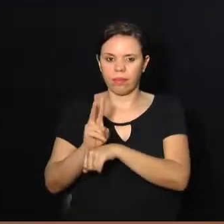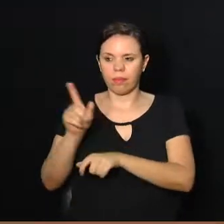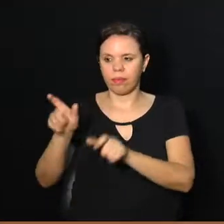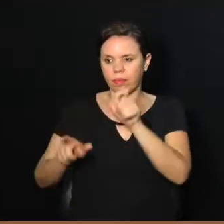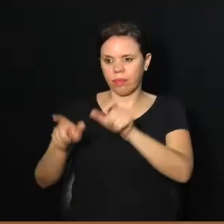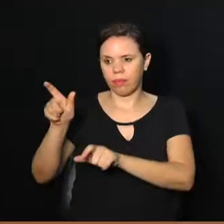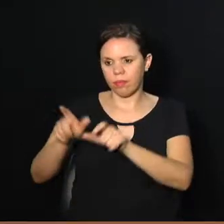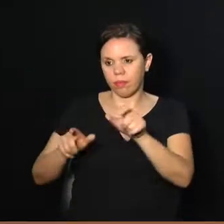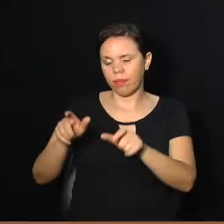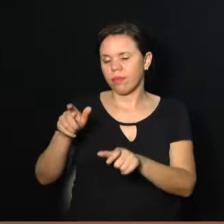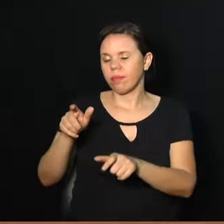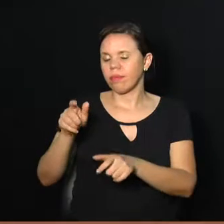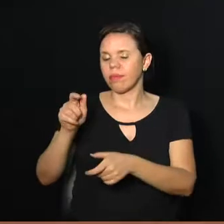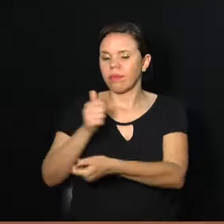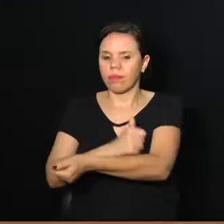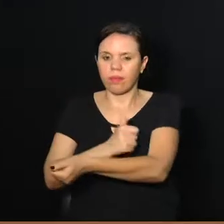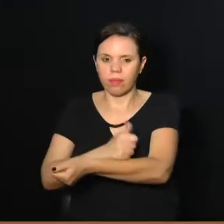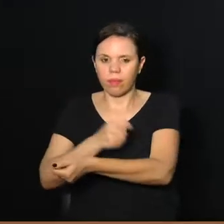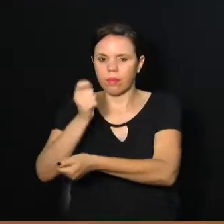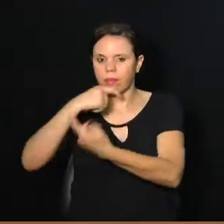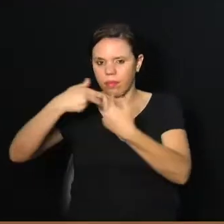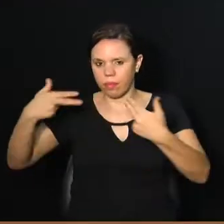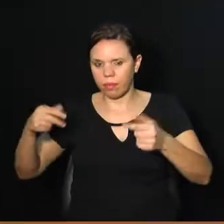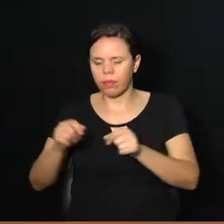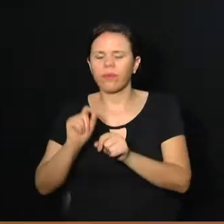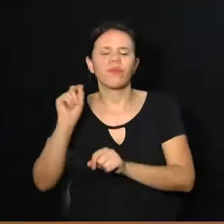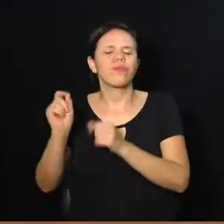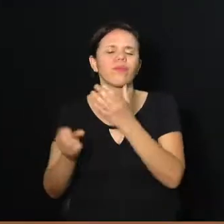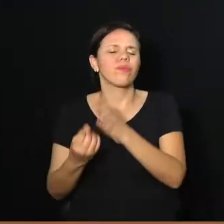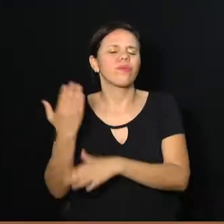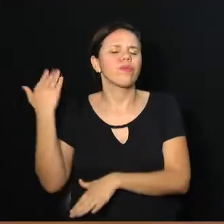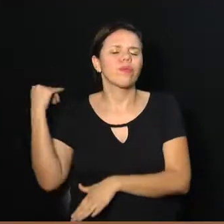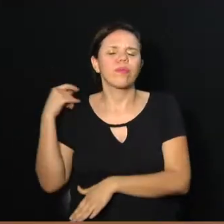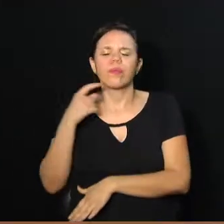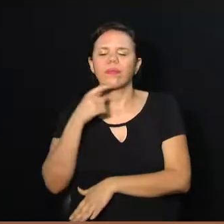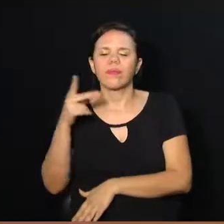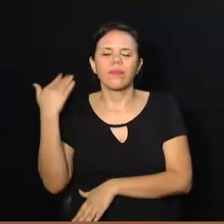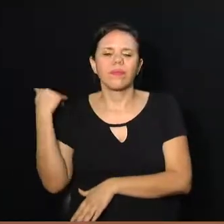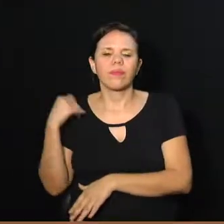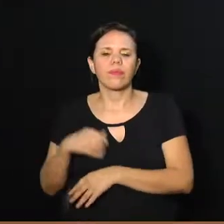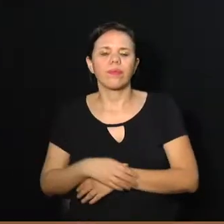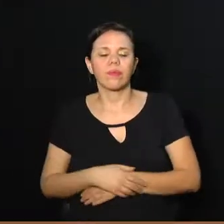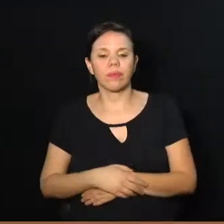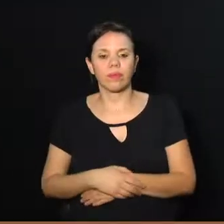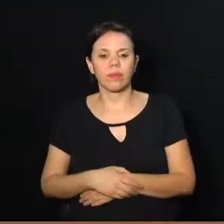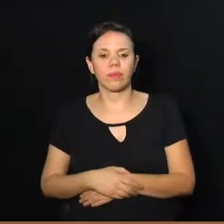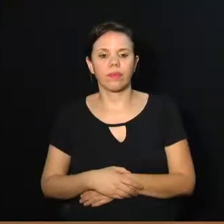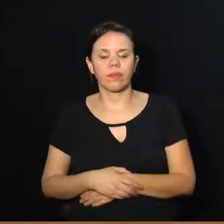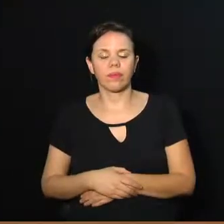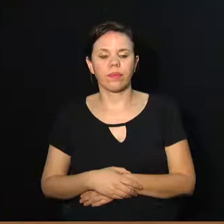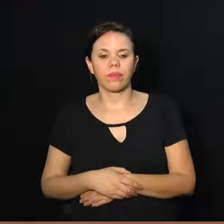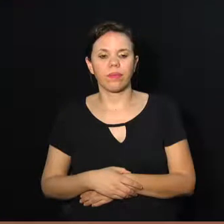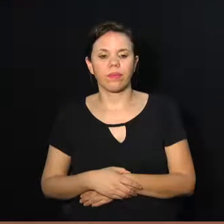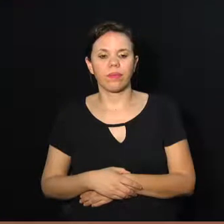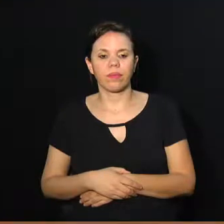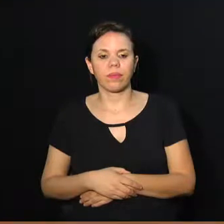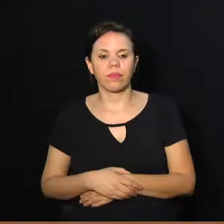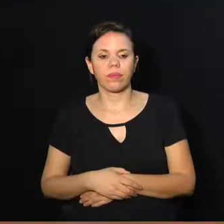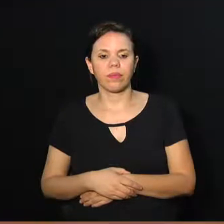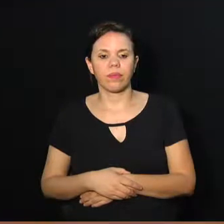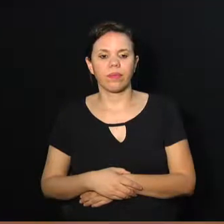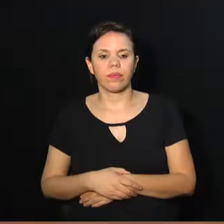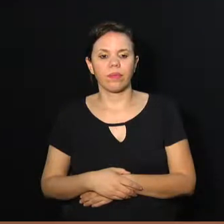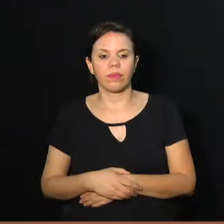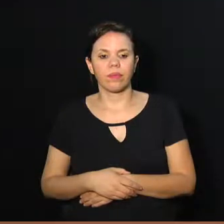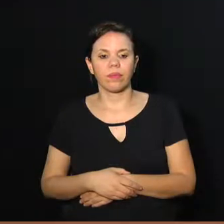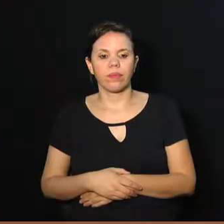época aqui em Campinas, qual que era o cargo? Era Eu trabalhava, na fundação. mas o principal